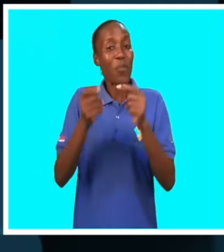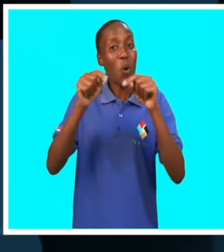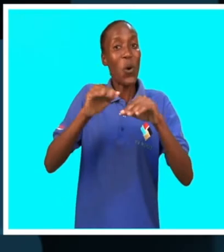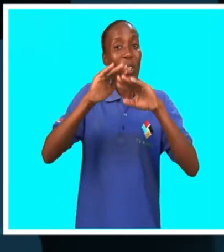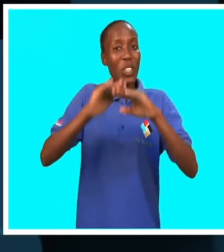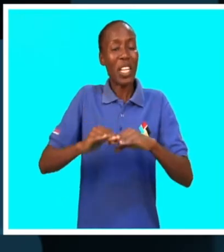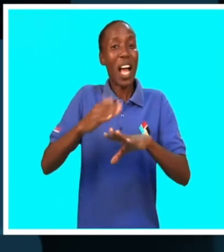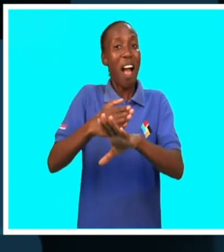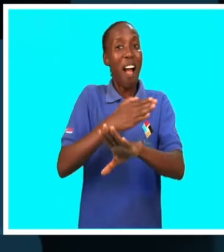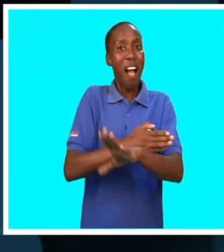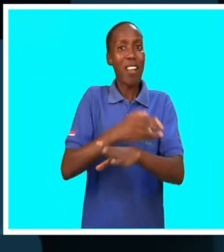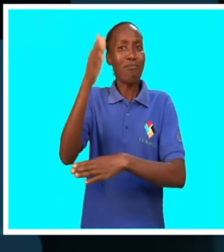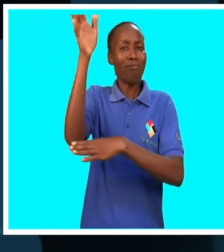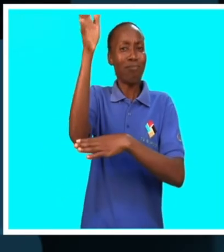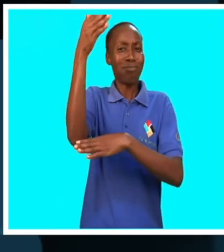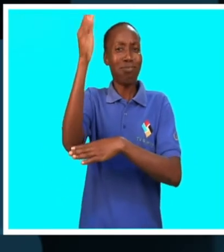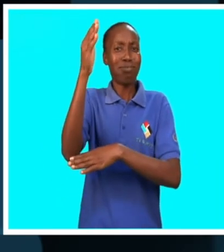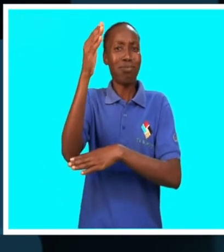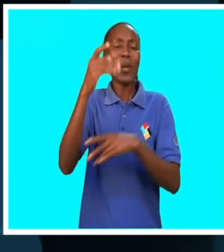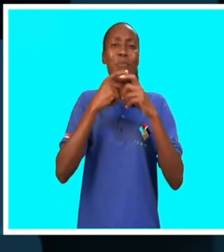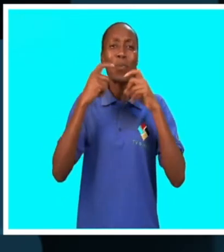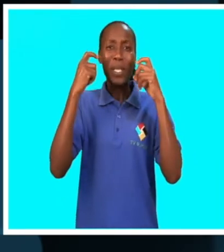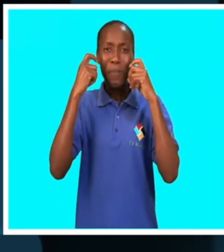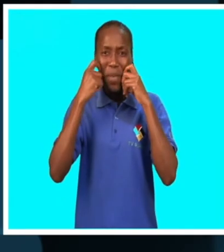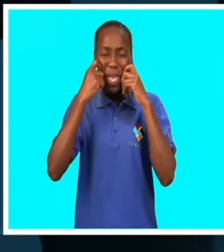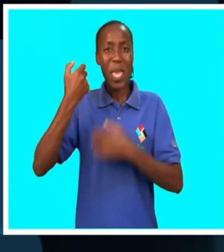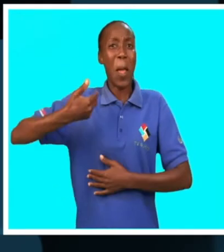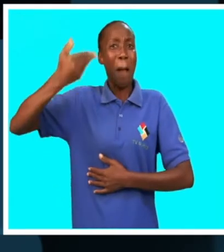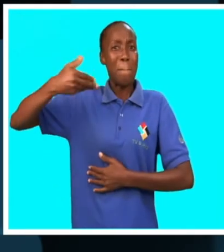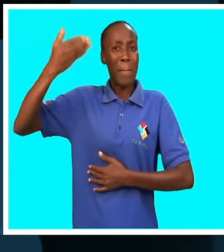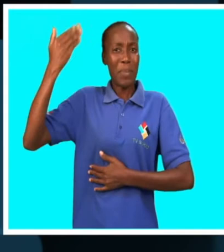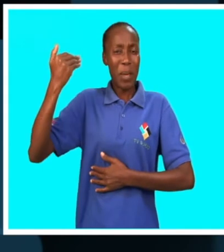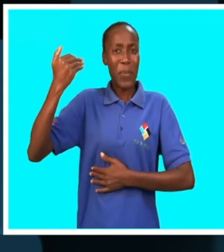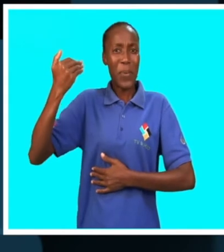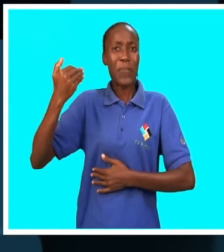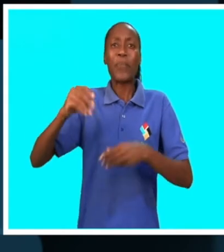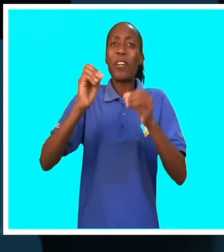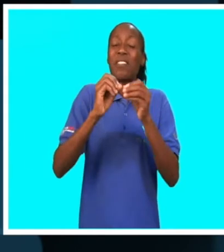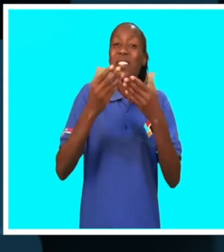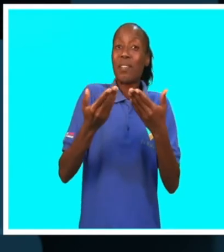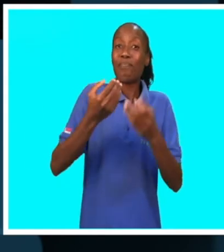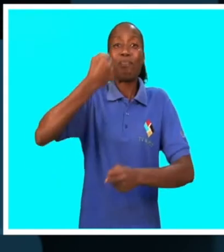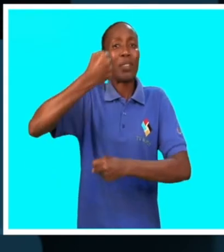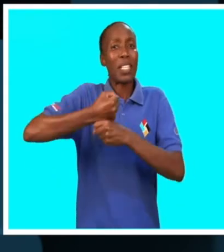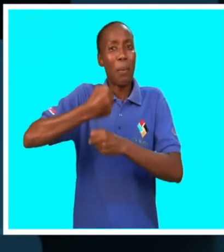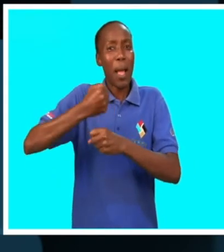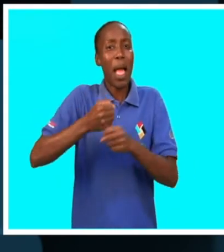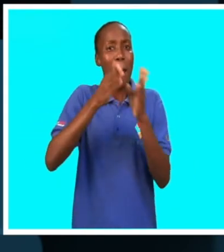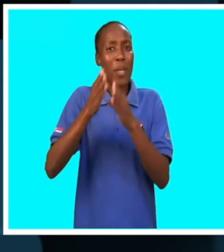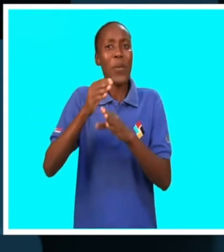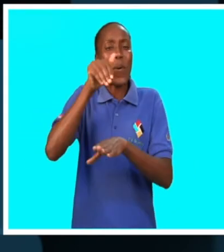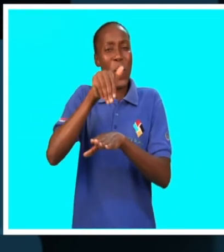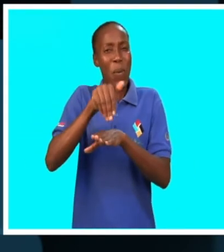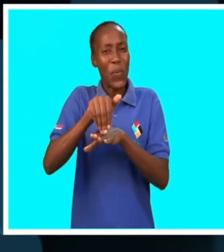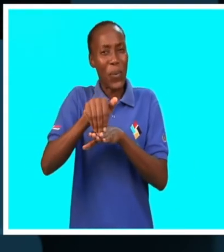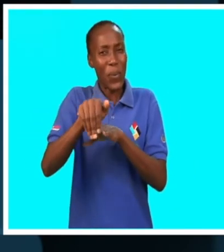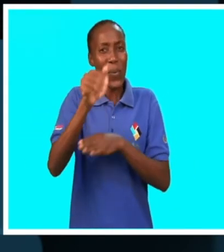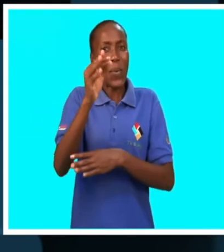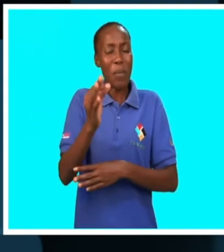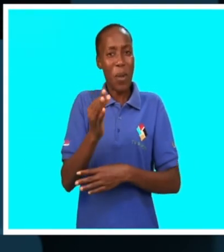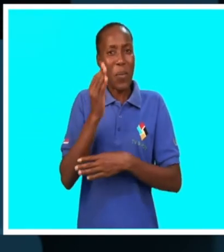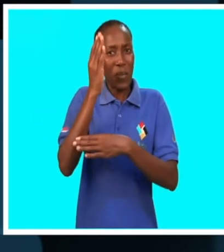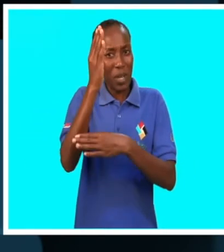os que levantaram bem a bandeira de Moçambique no passado, aqueles que estão a trabalhar para erguer